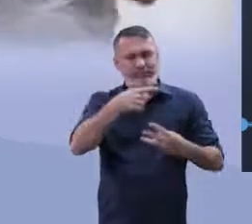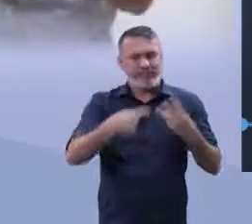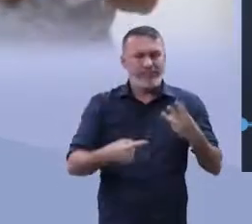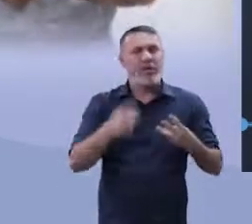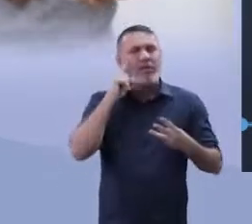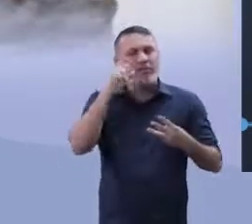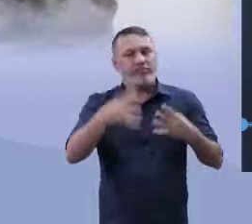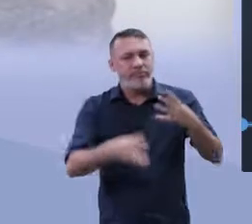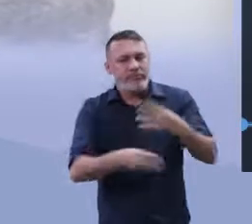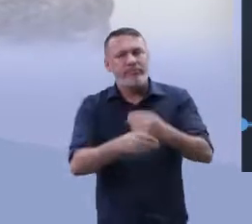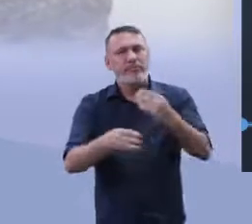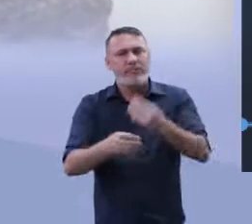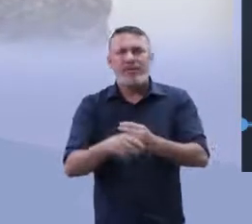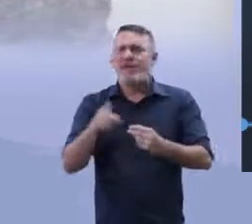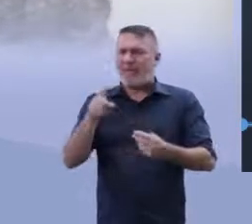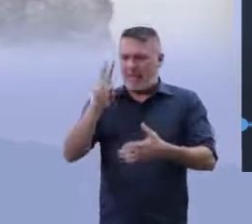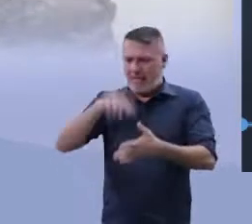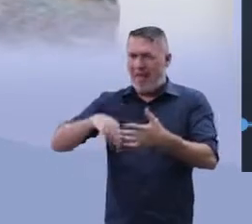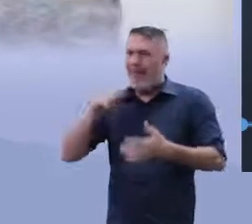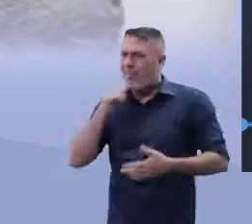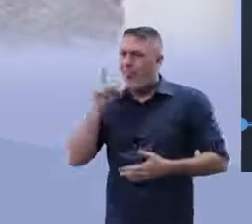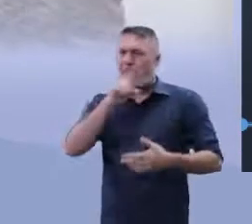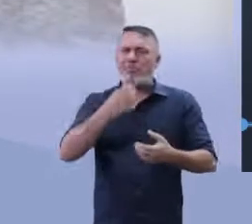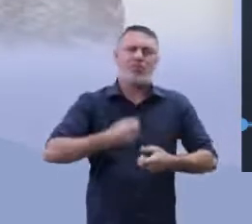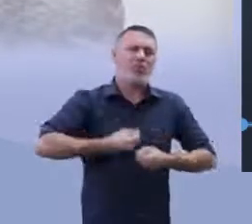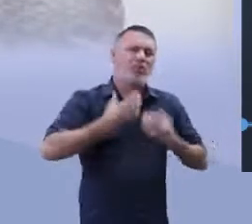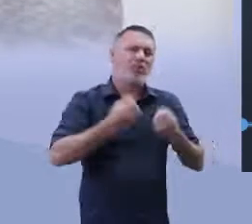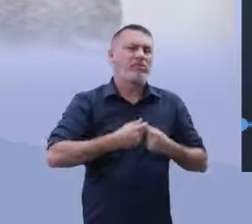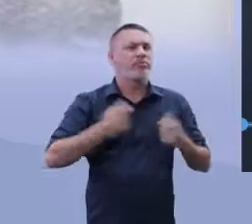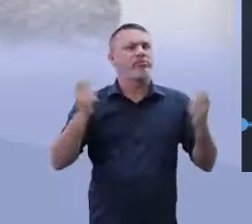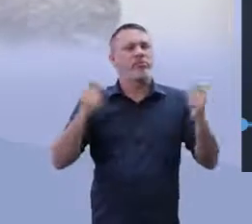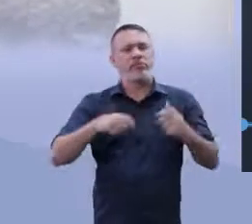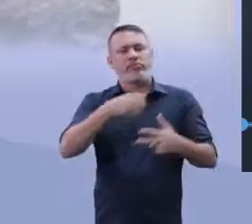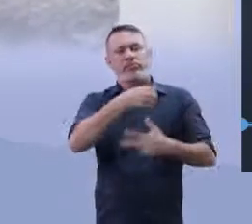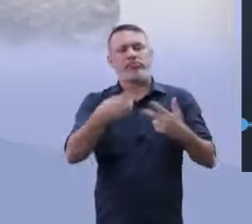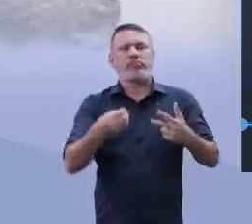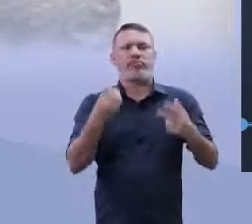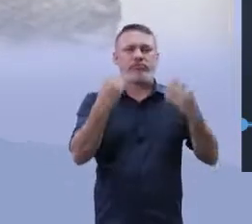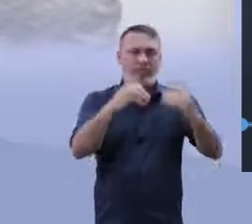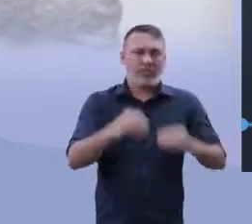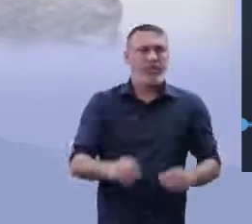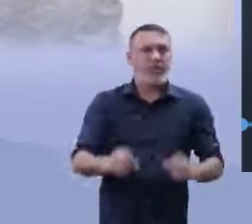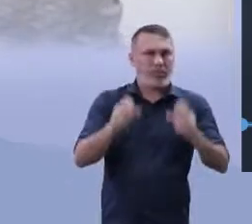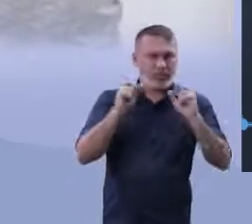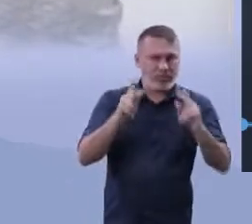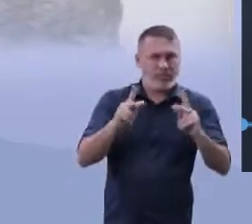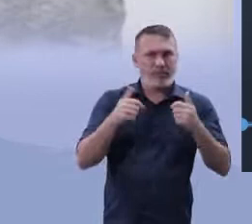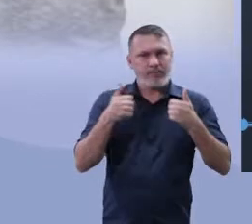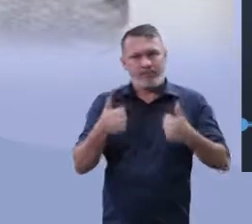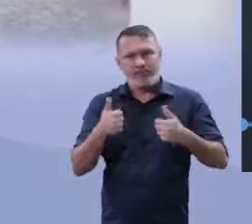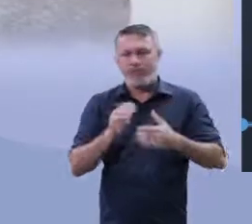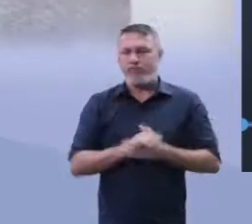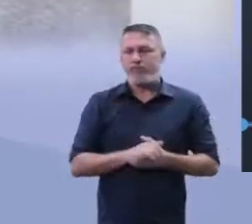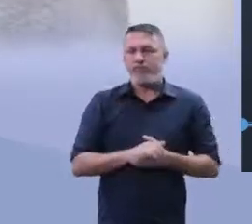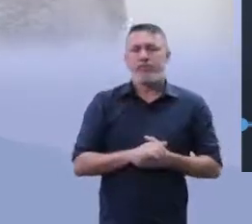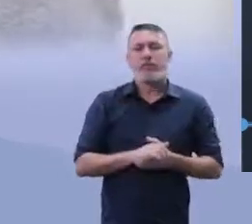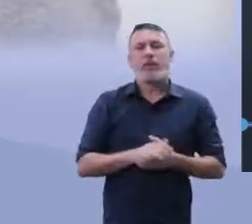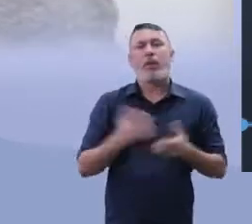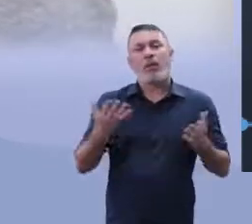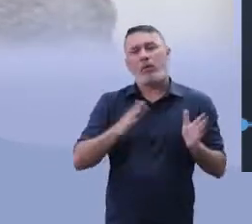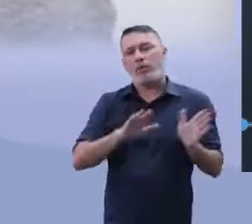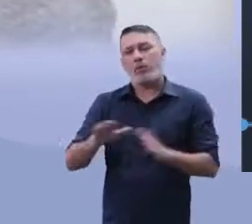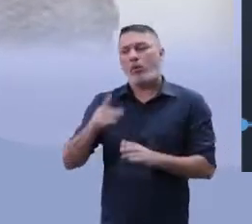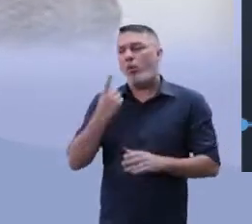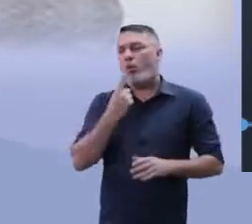extremamente importantes, obras produtivas para a sua argumentação. Beleza? E por último, né,